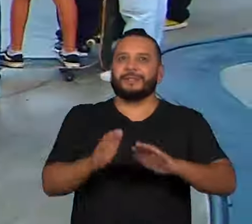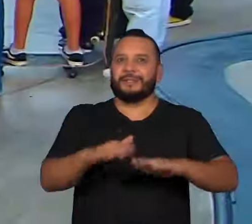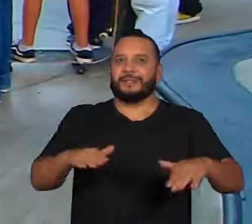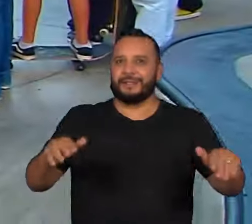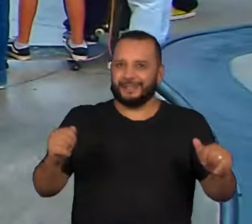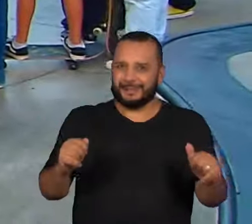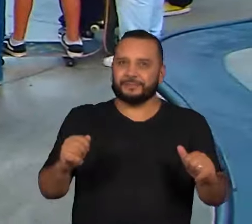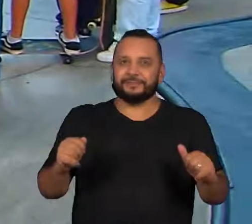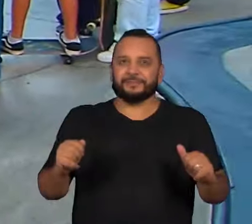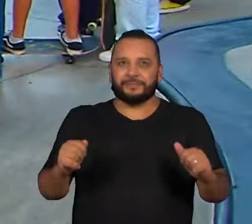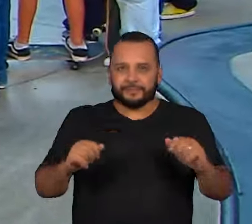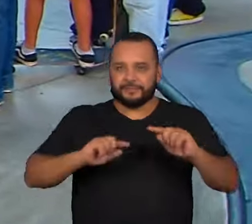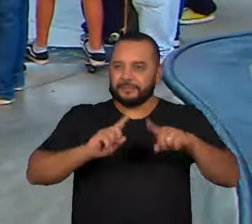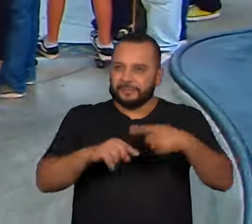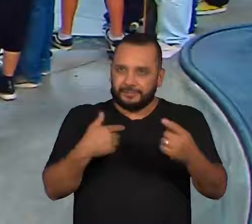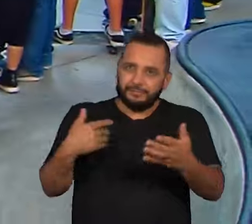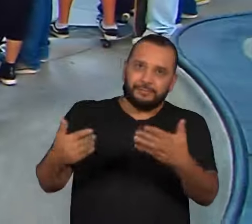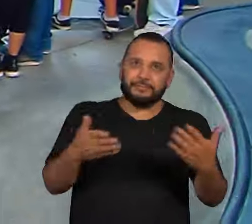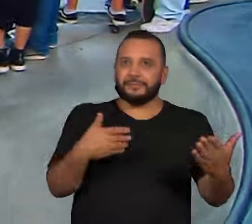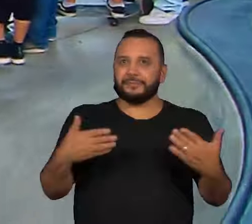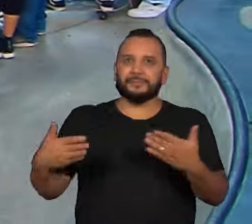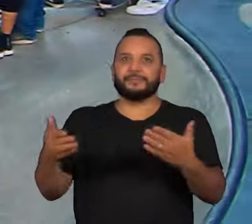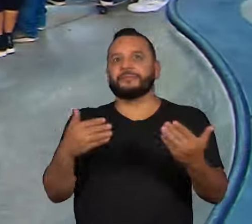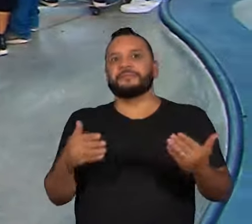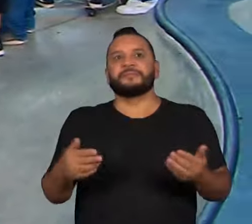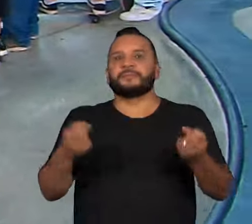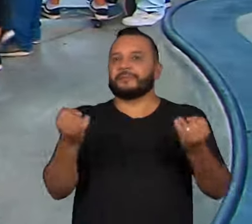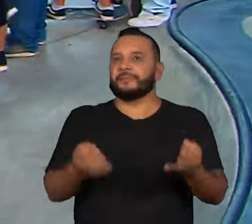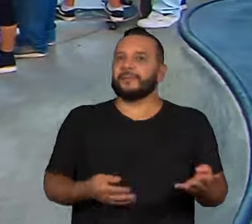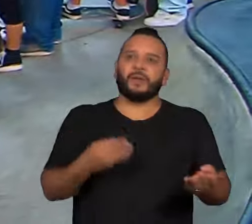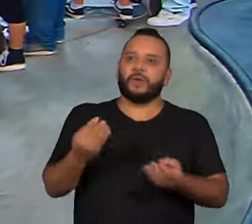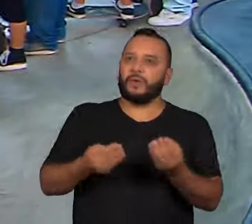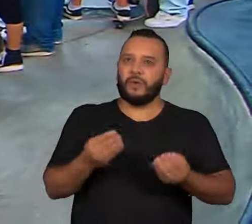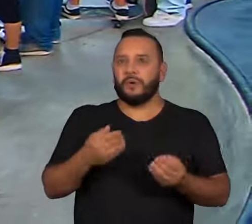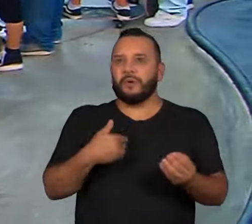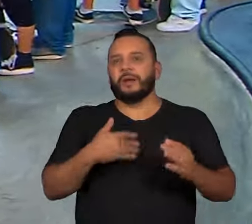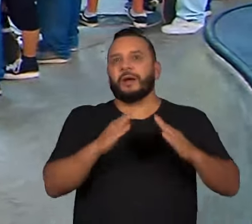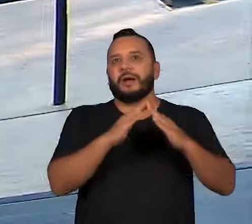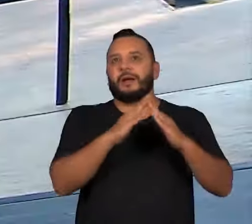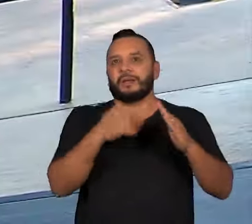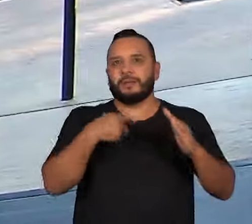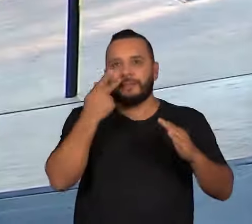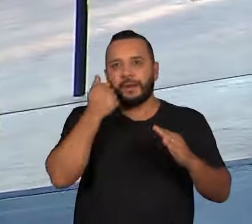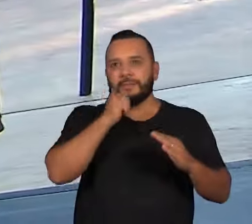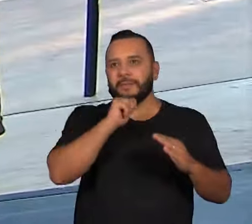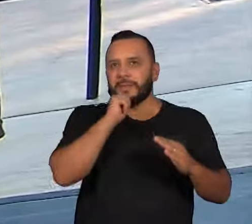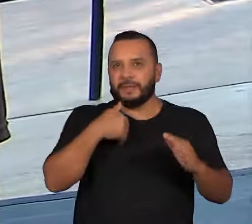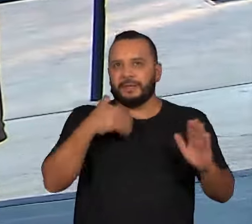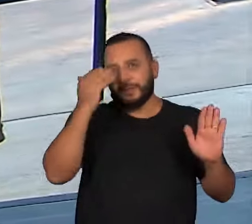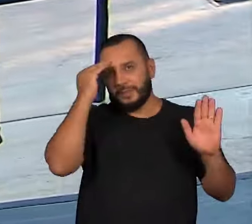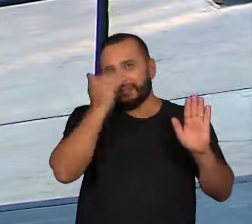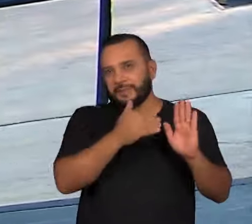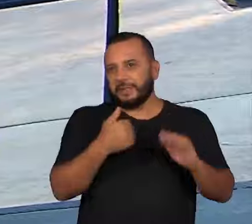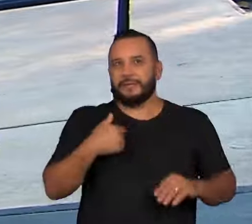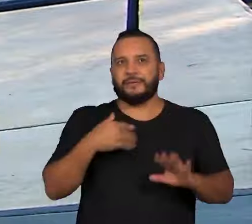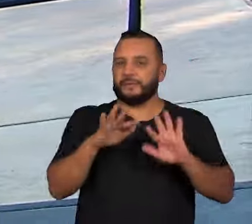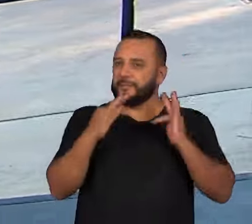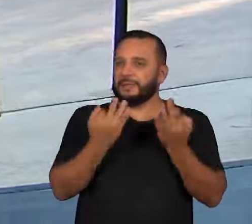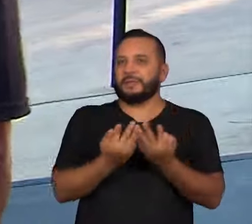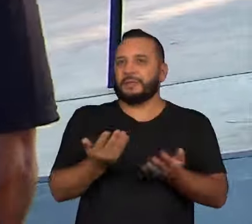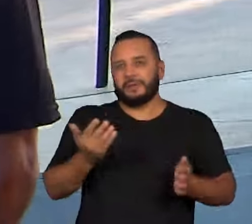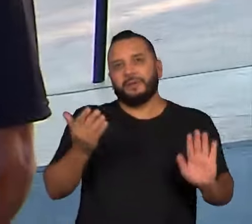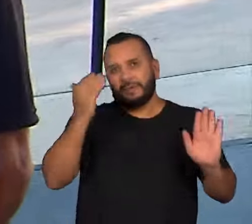criançadas. E a gente começa com um bate-papo, falando como que é que tem que obedecer dentro de casa os pais, as mães, os avós, porque